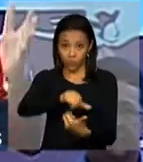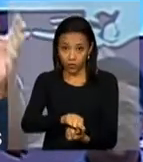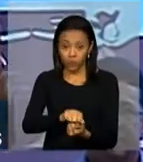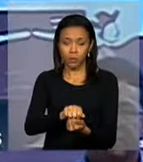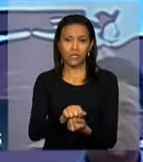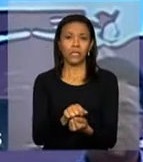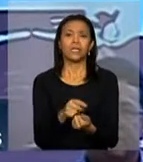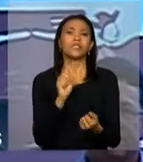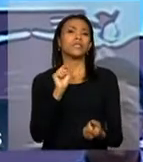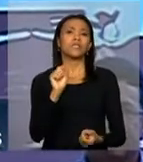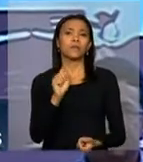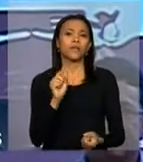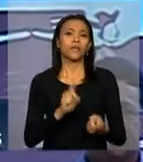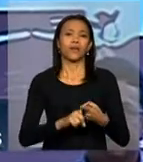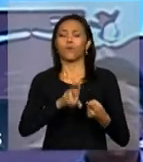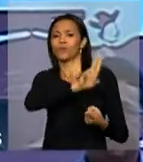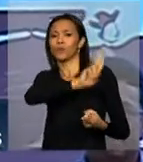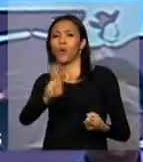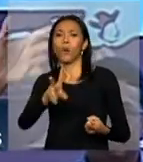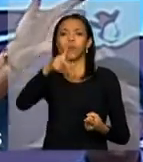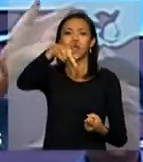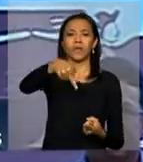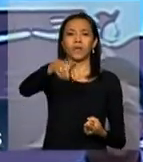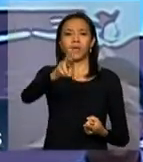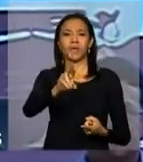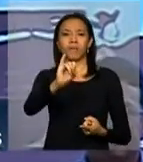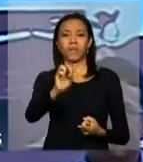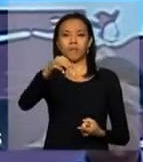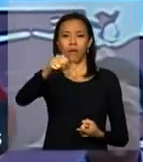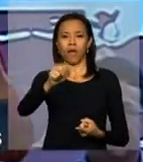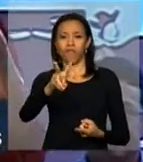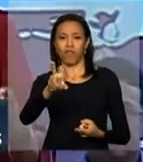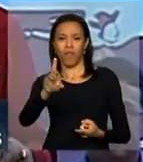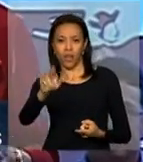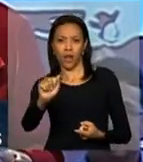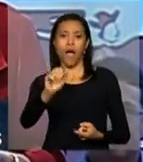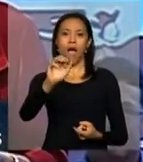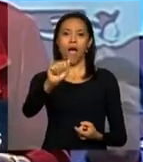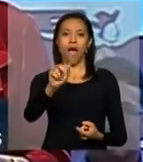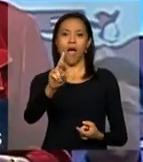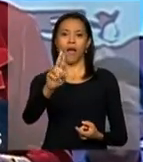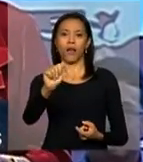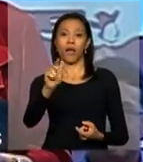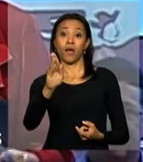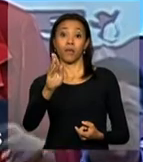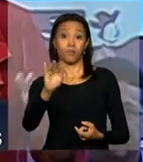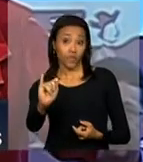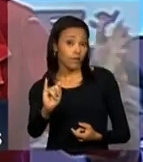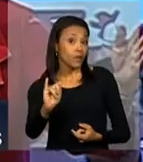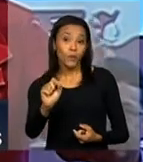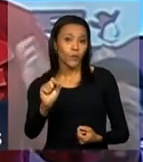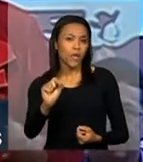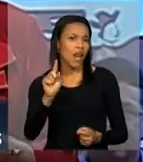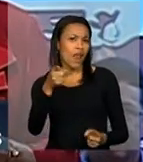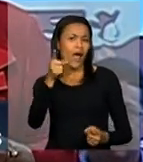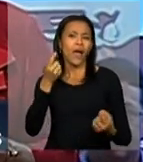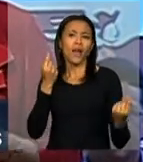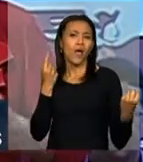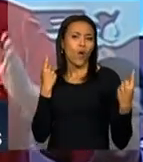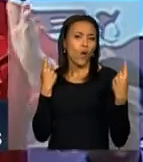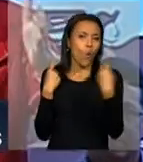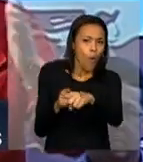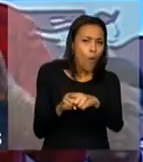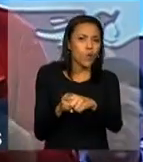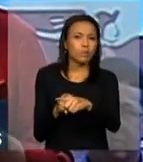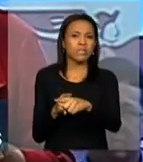levaram o nome de Primavera Árabe, lá estava-se lutando contra ditaduras